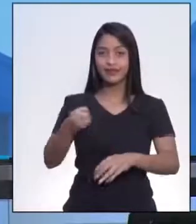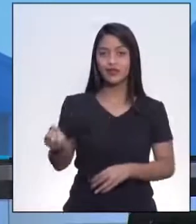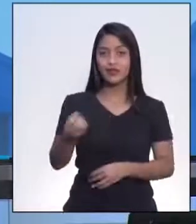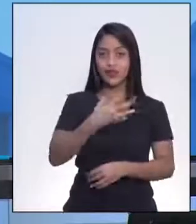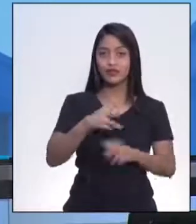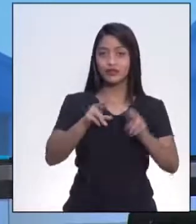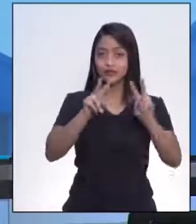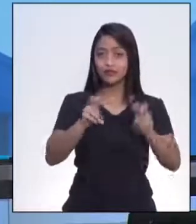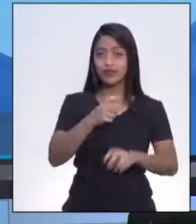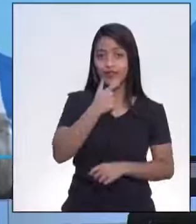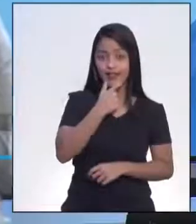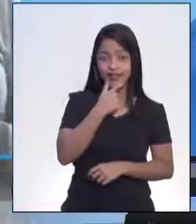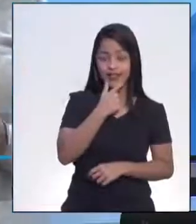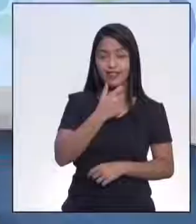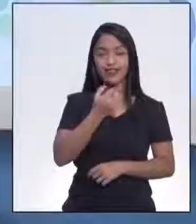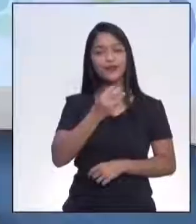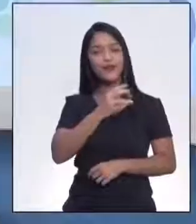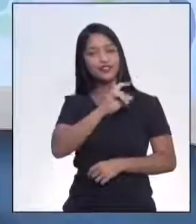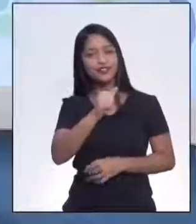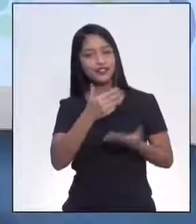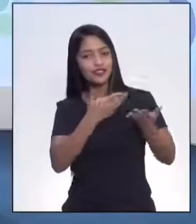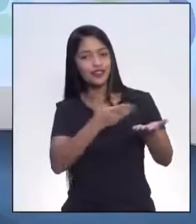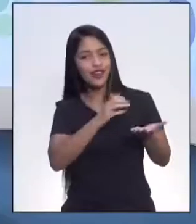de inglês. Good morning, Ed.